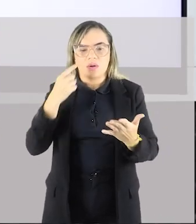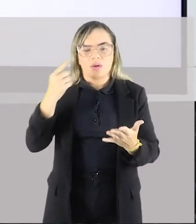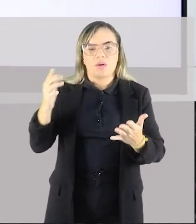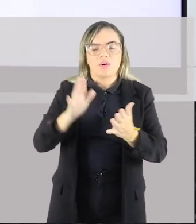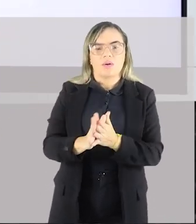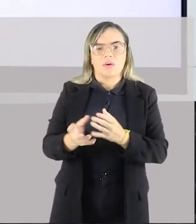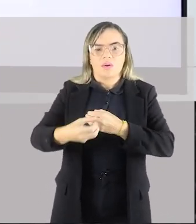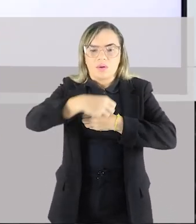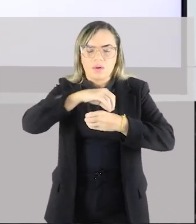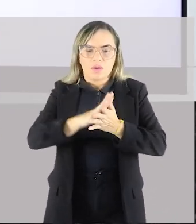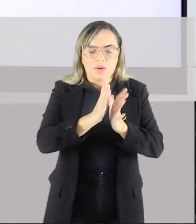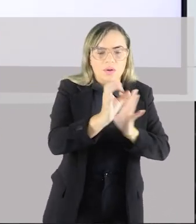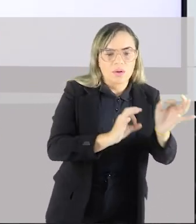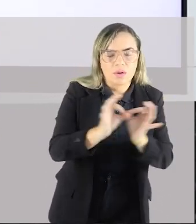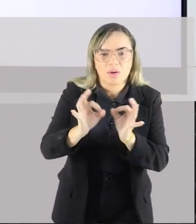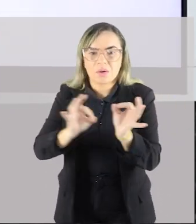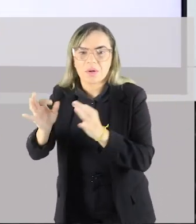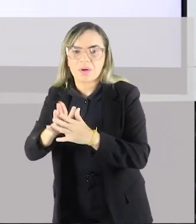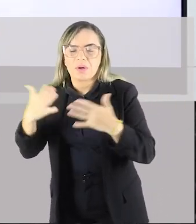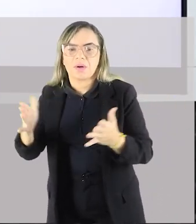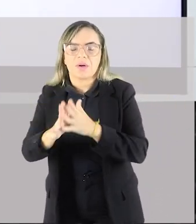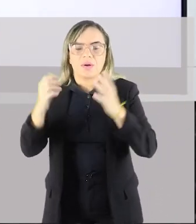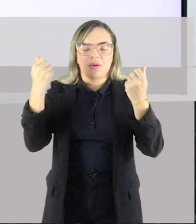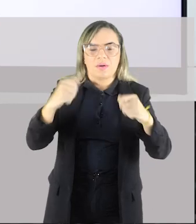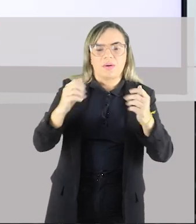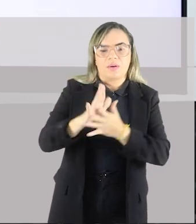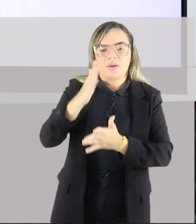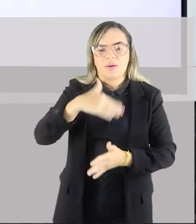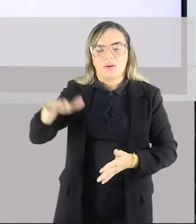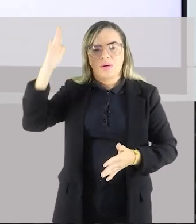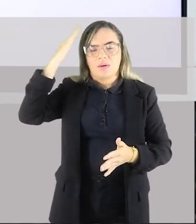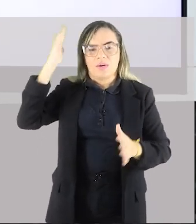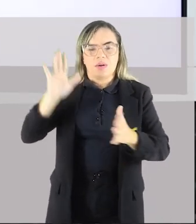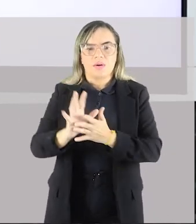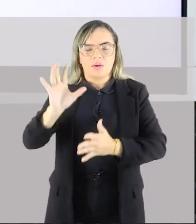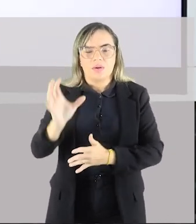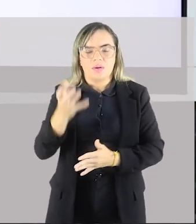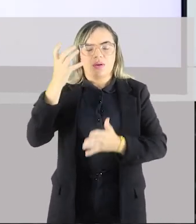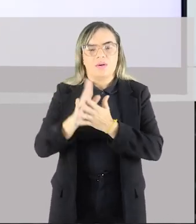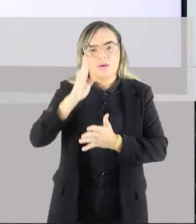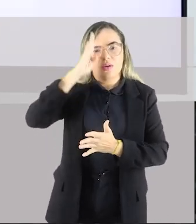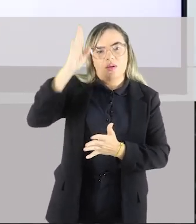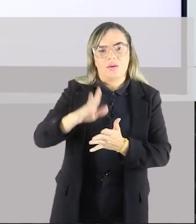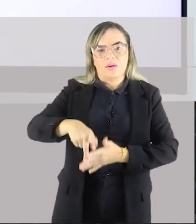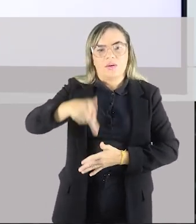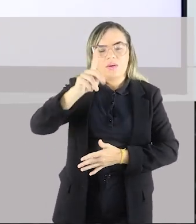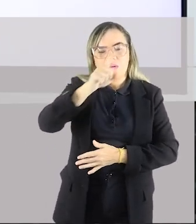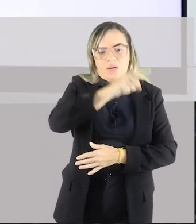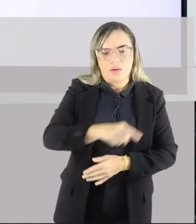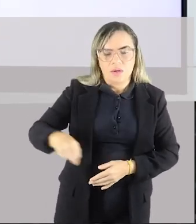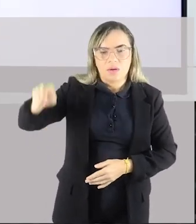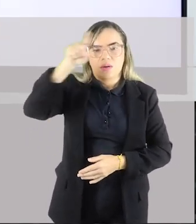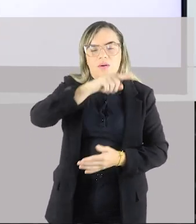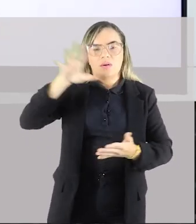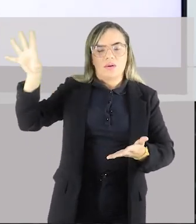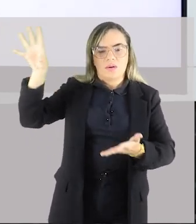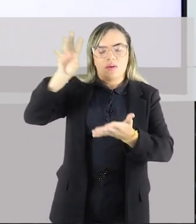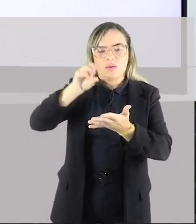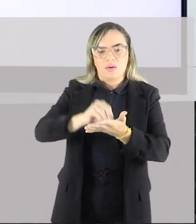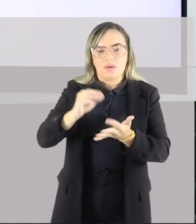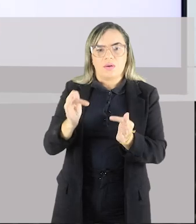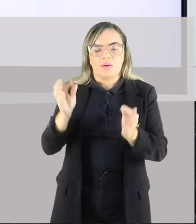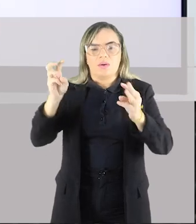moléculas. E basicamente a gente precisa entender o que acontece de principal no ciclo de Krebs. Você vai anotar que